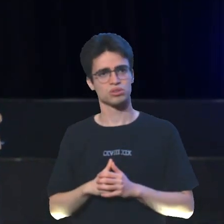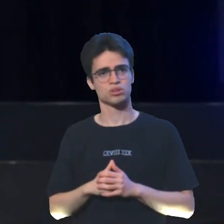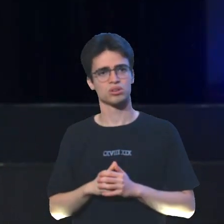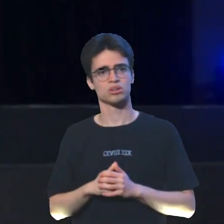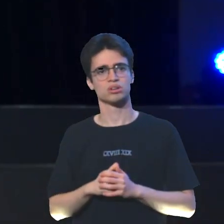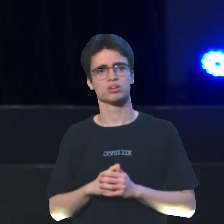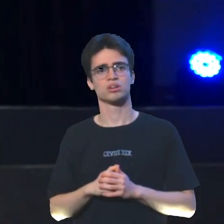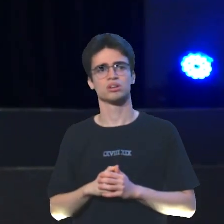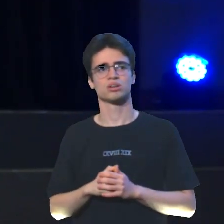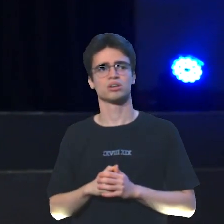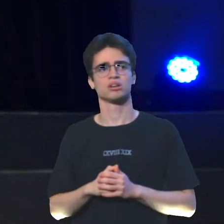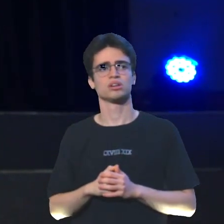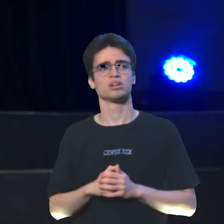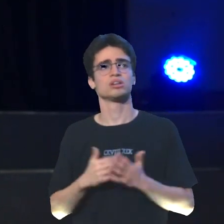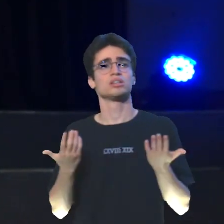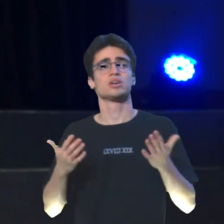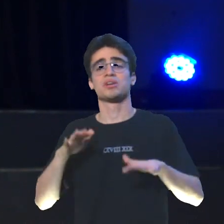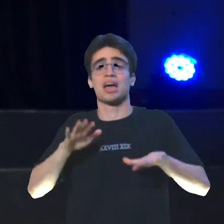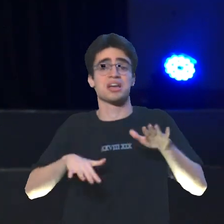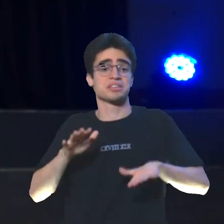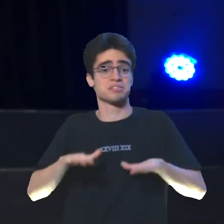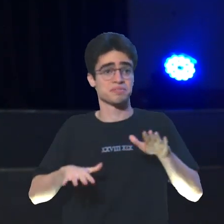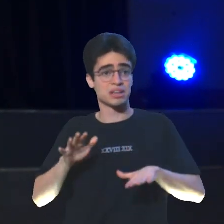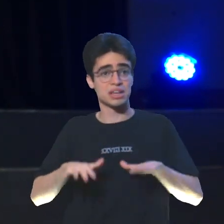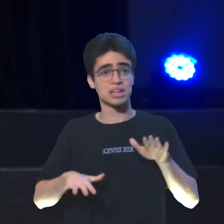Talvez você tenha